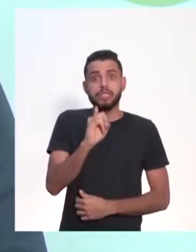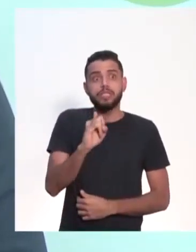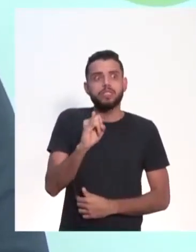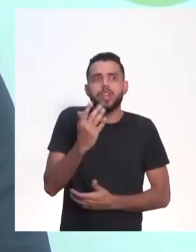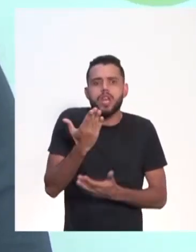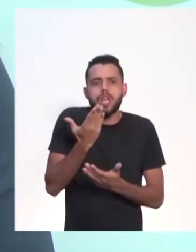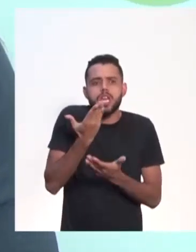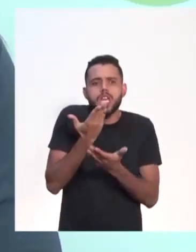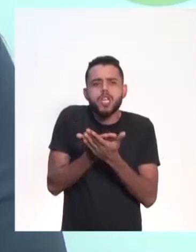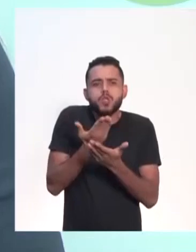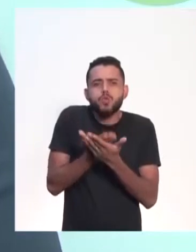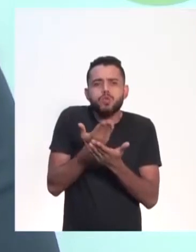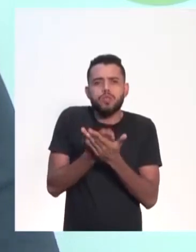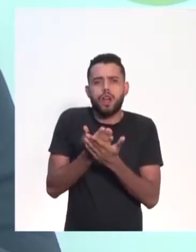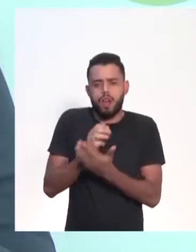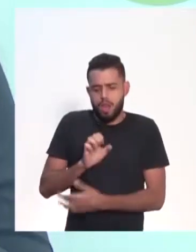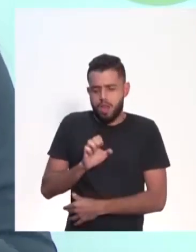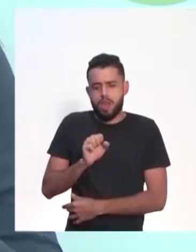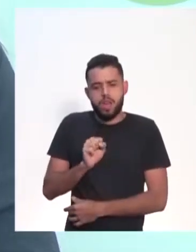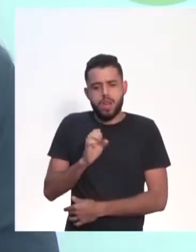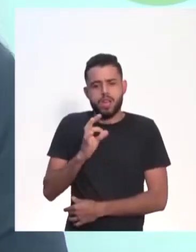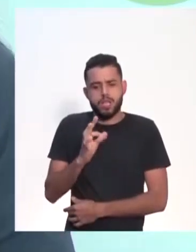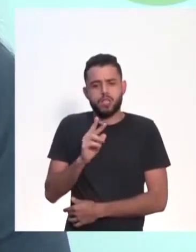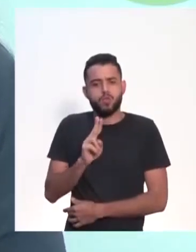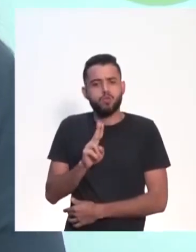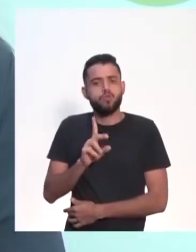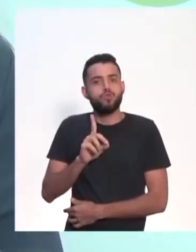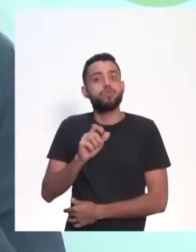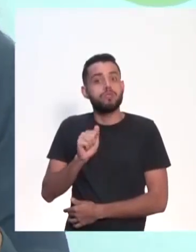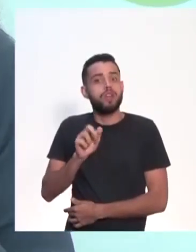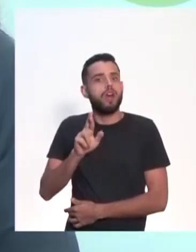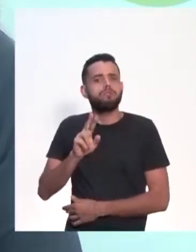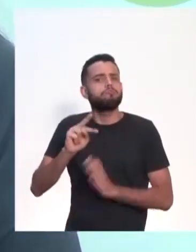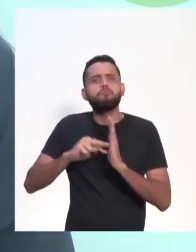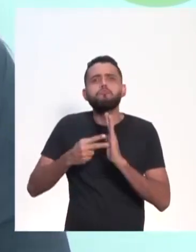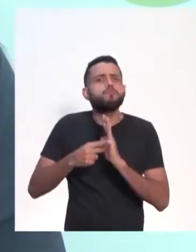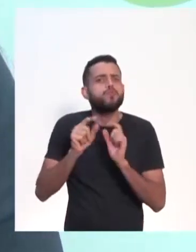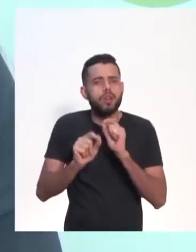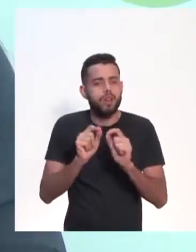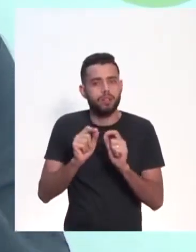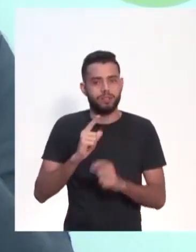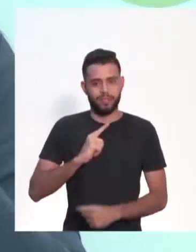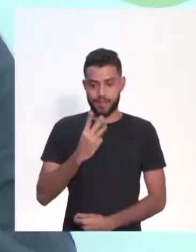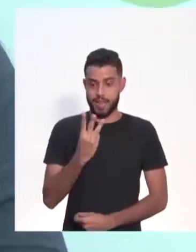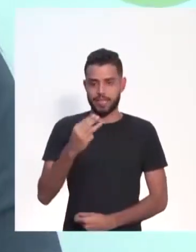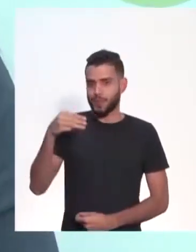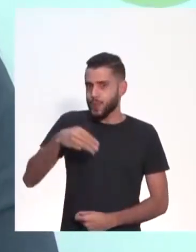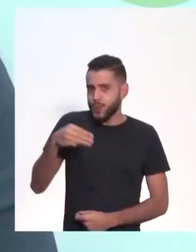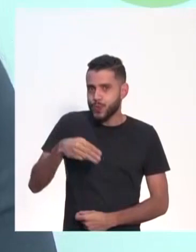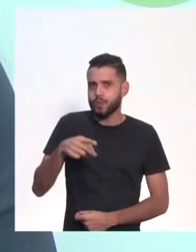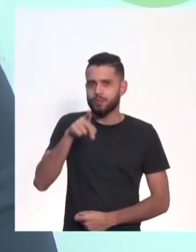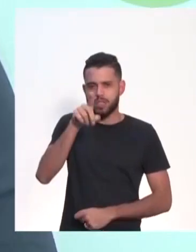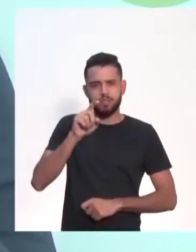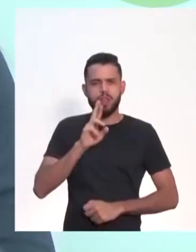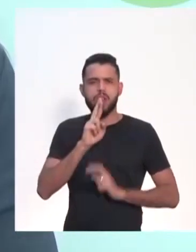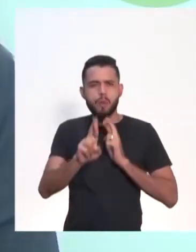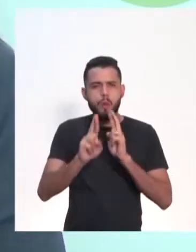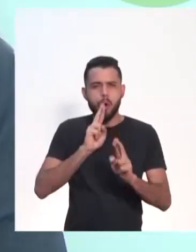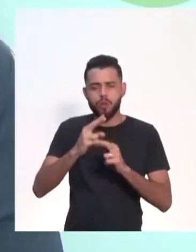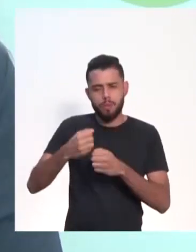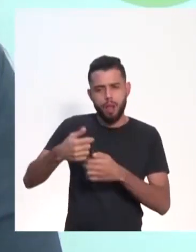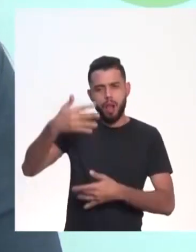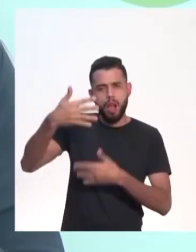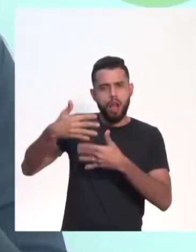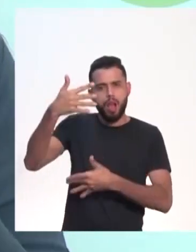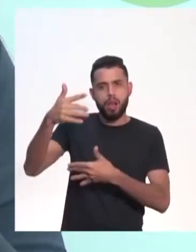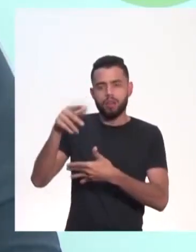estudar. Como que vai acontecer? Eu vou dar 3 minutinhos para vocês escreverem no chat. A gente vai buscar as respostas e vai trazer